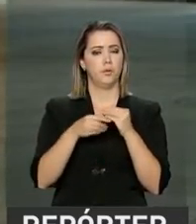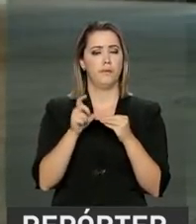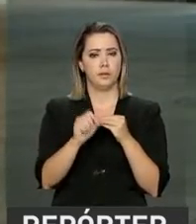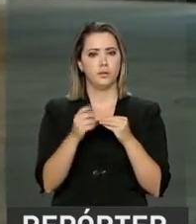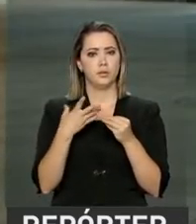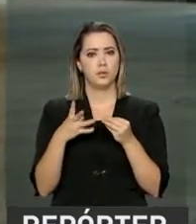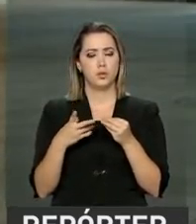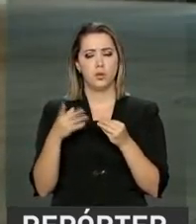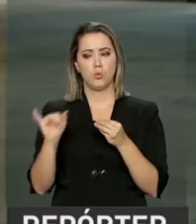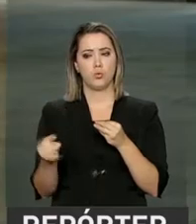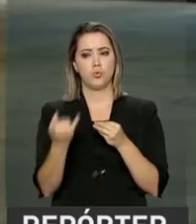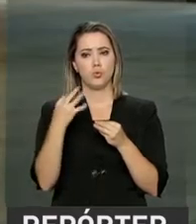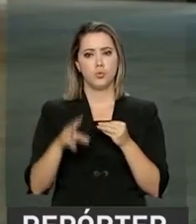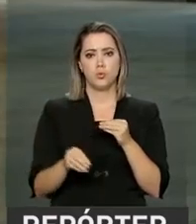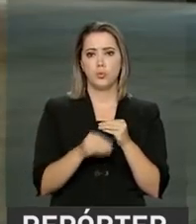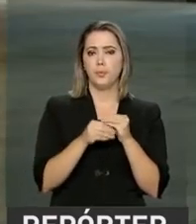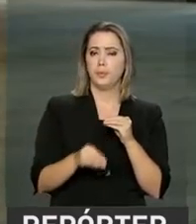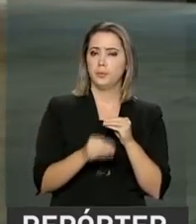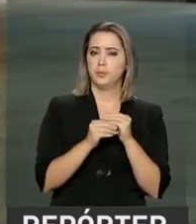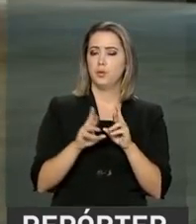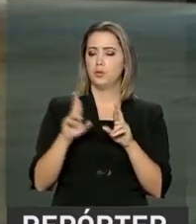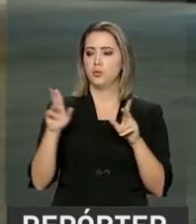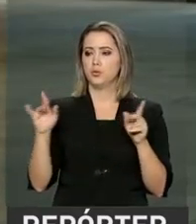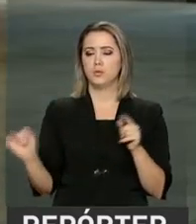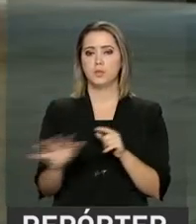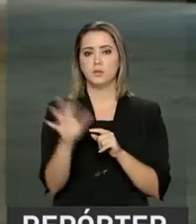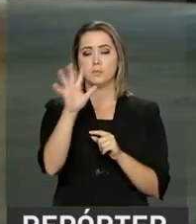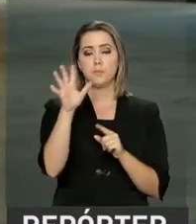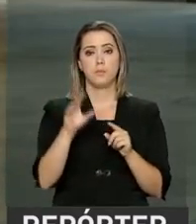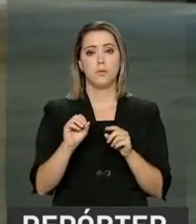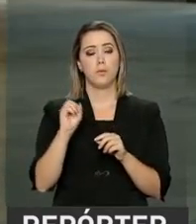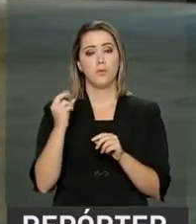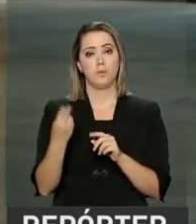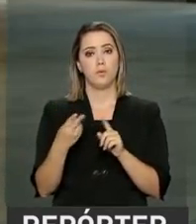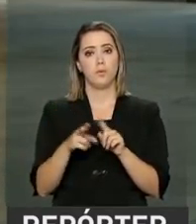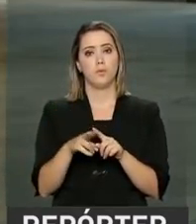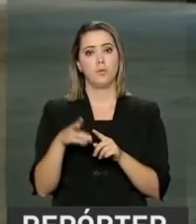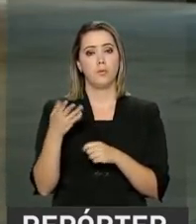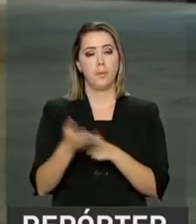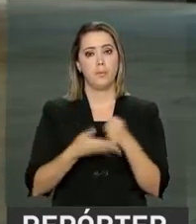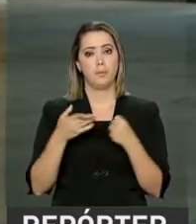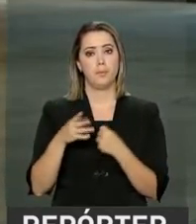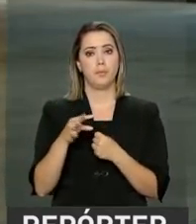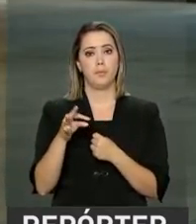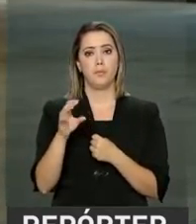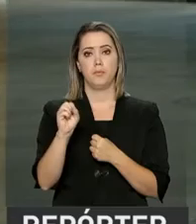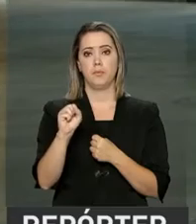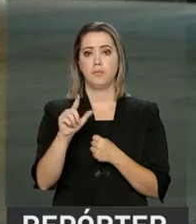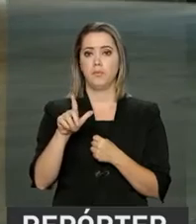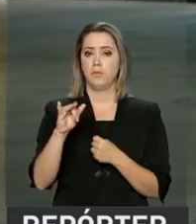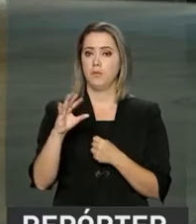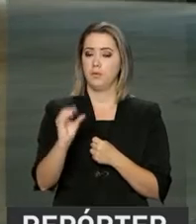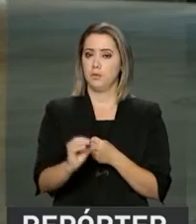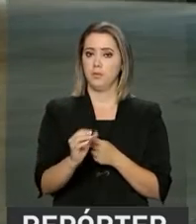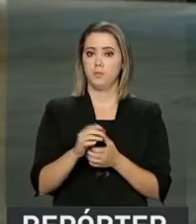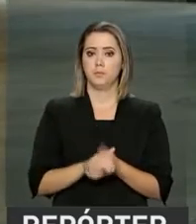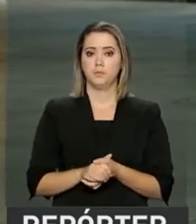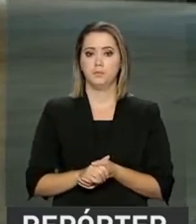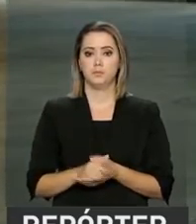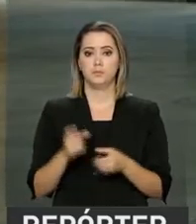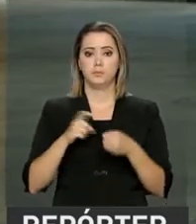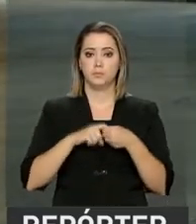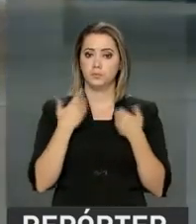remuneração do investidor ou a variação da inflação ou a taxa básica de juros do país, que é a Selic.